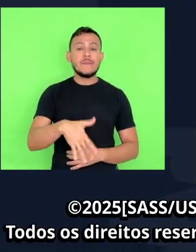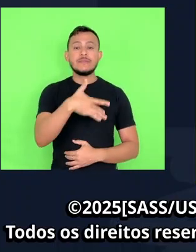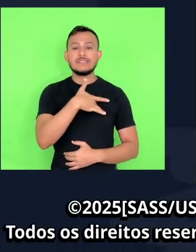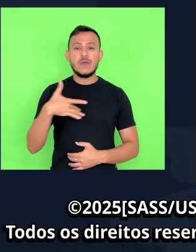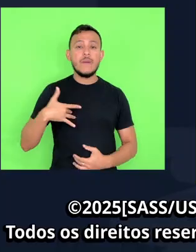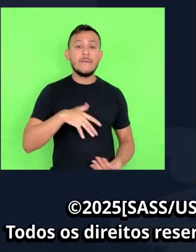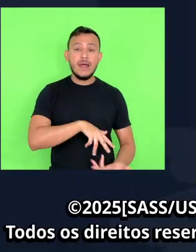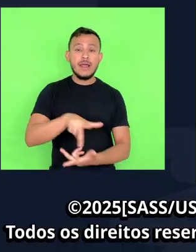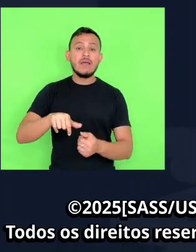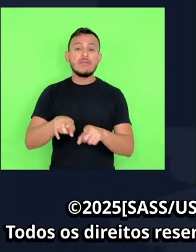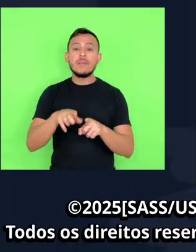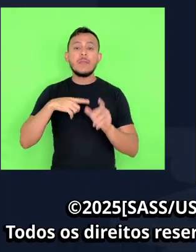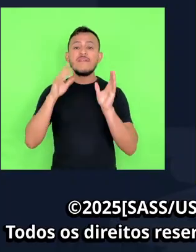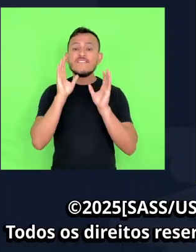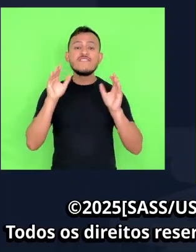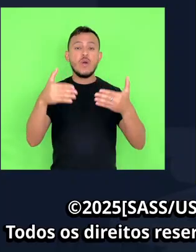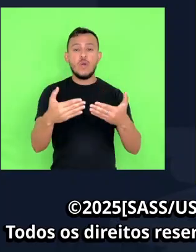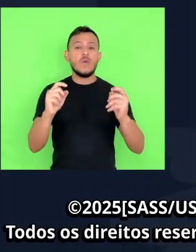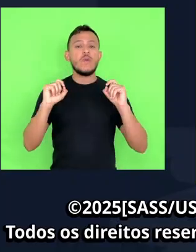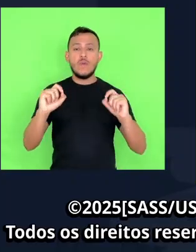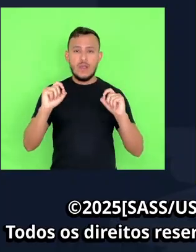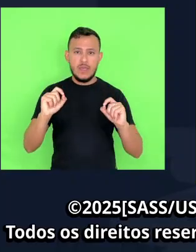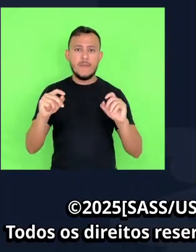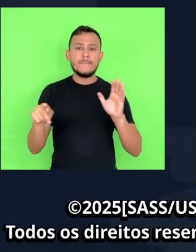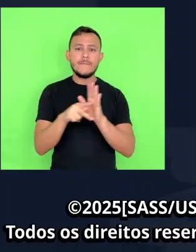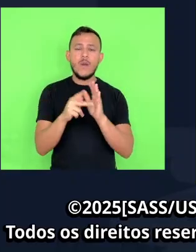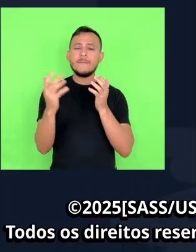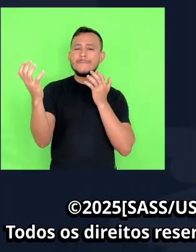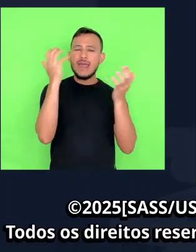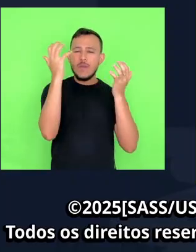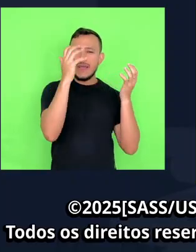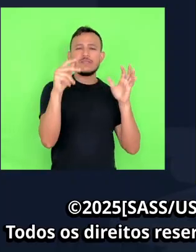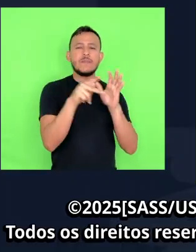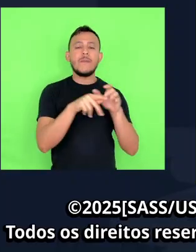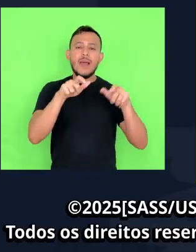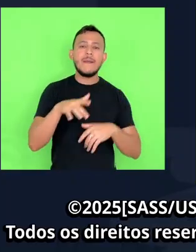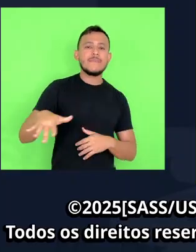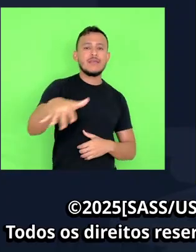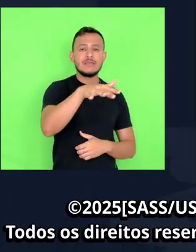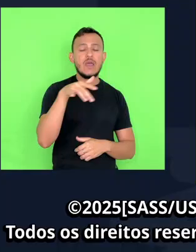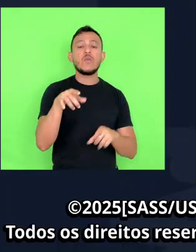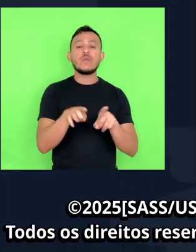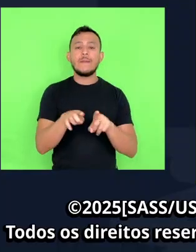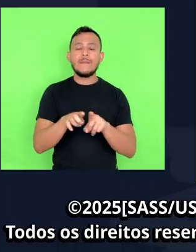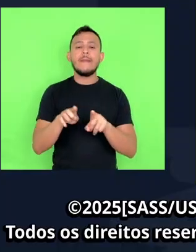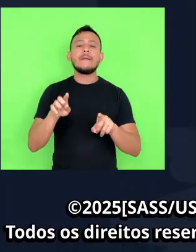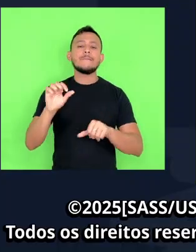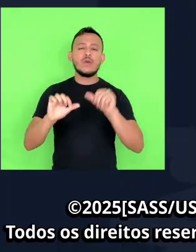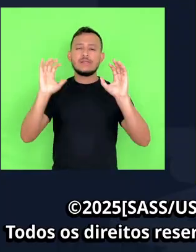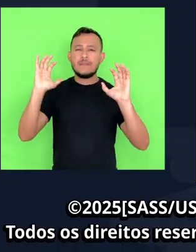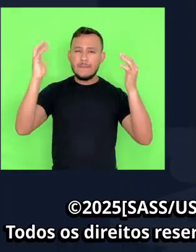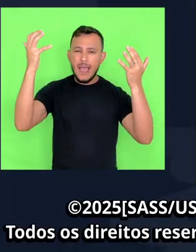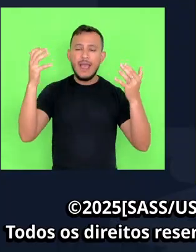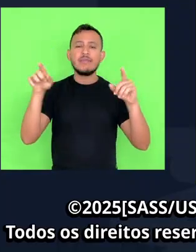saúde planetária, ele vai focar nas perturbações ambientais, como as mudanças climáticas, a